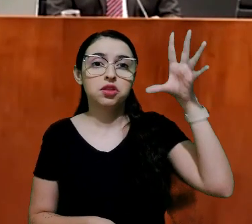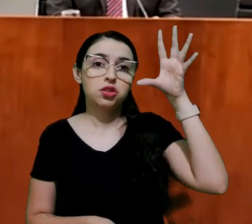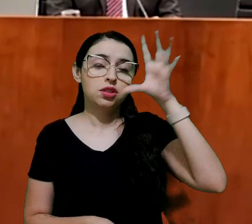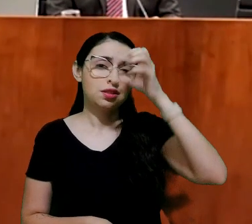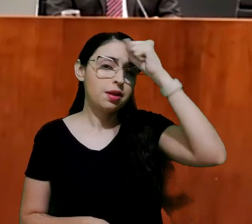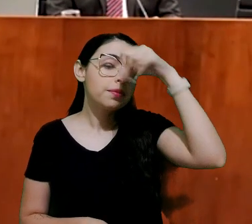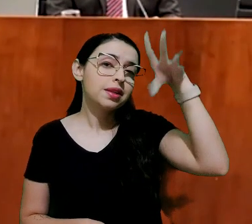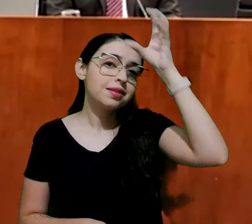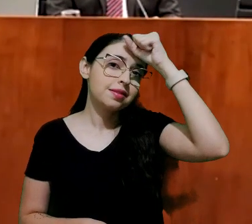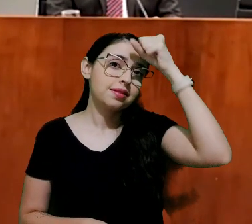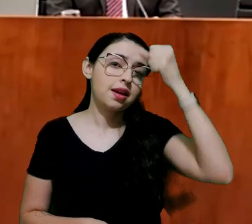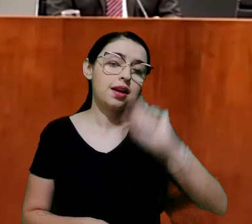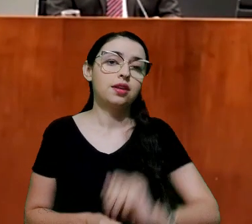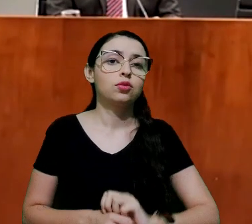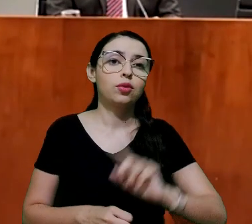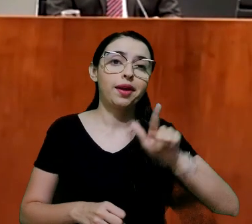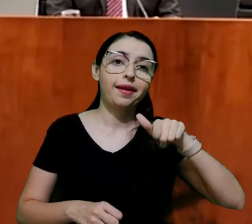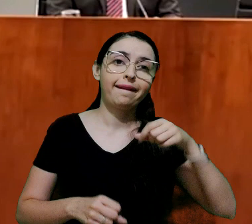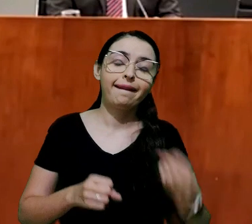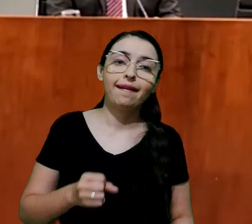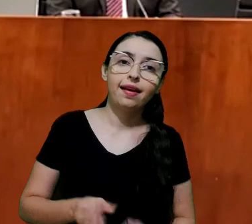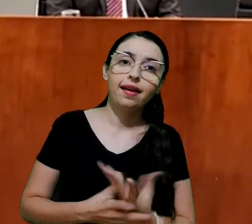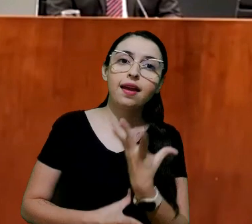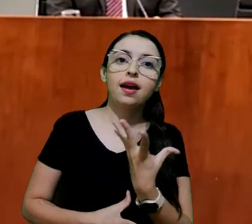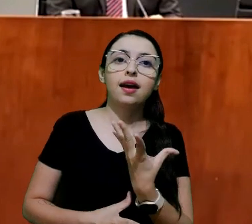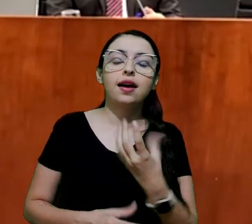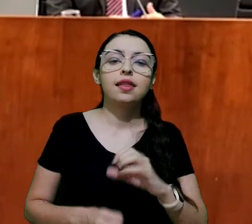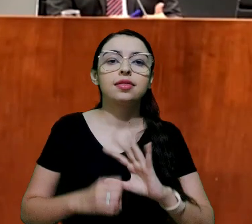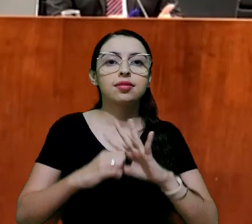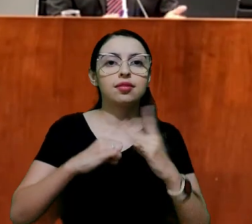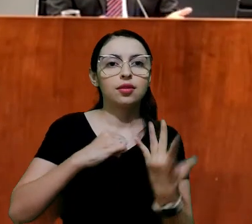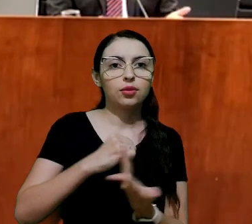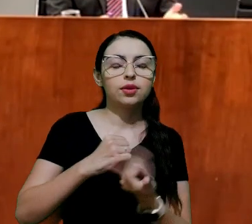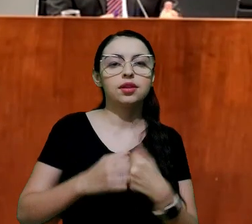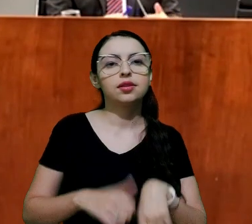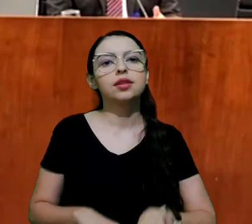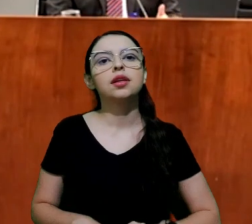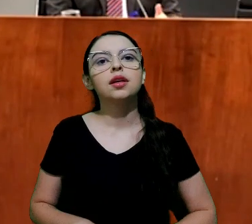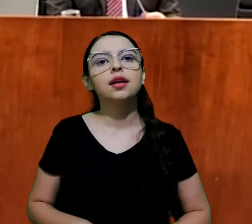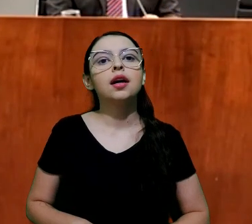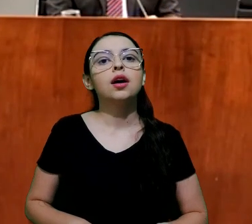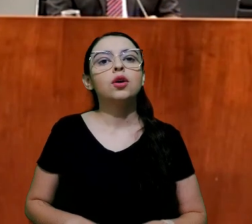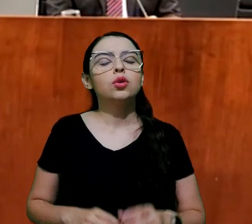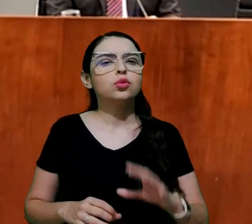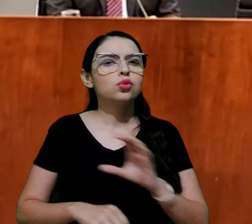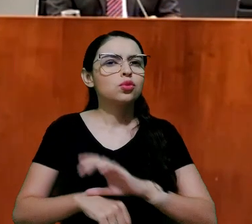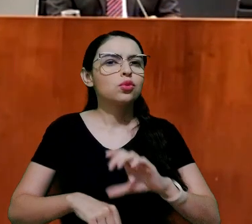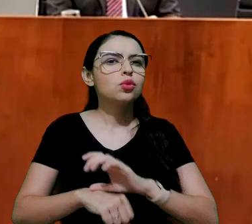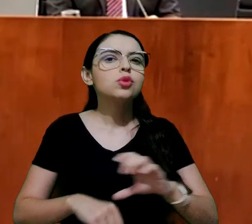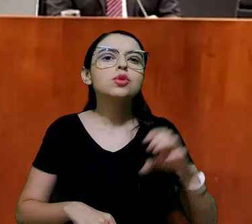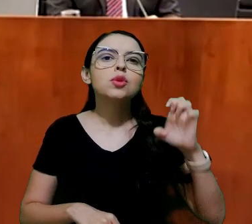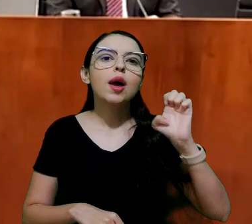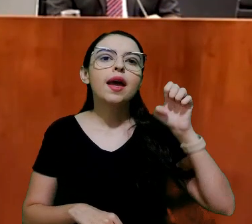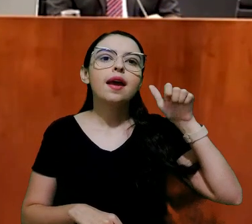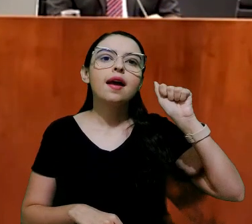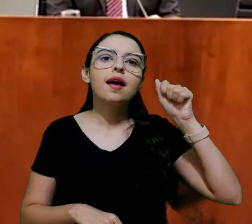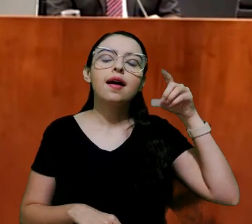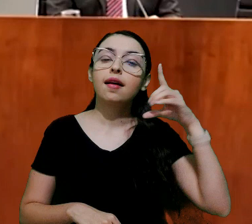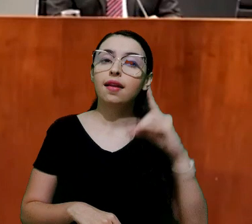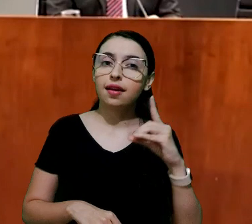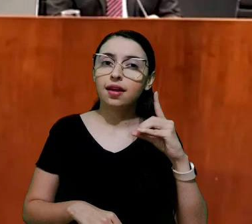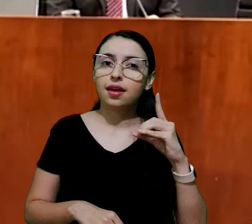pandemia, que os cursos à distância permitem que aqueles que não podem estar em São Paulo